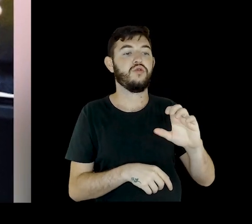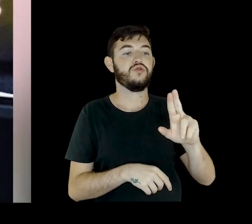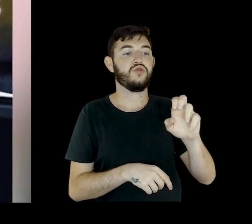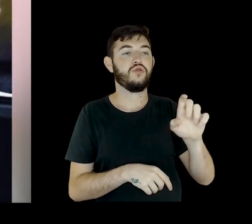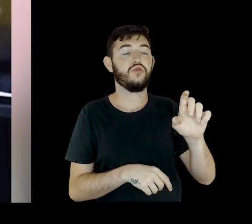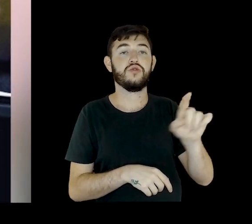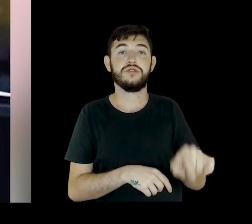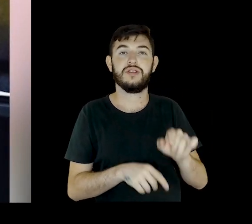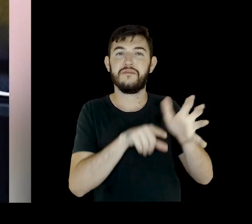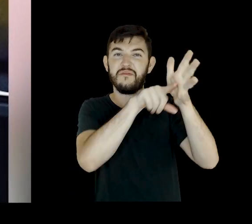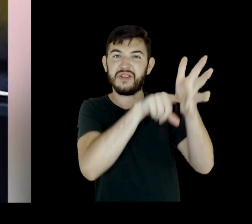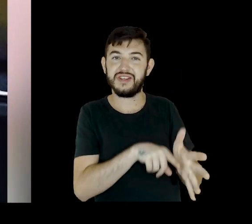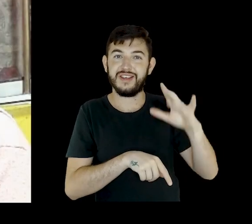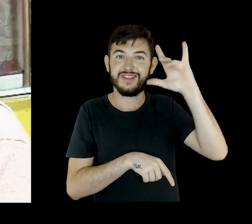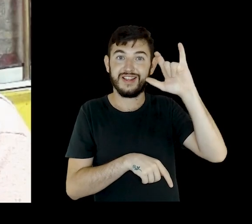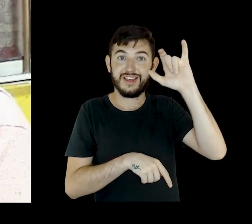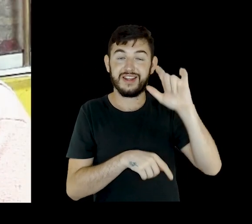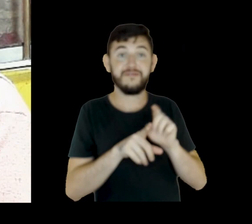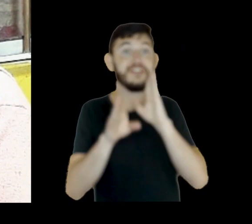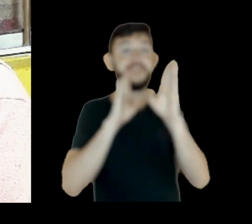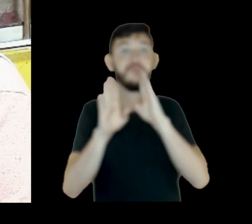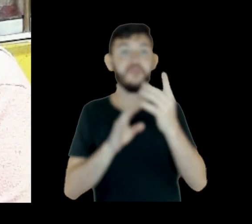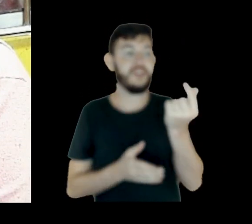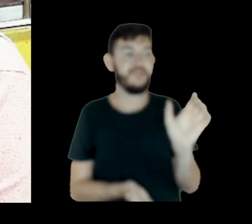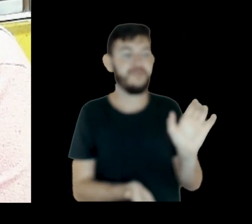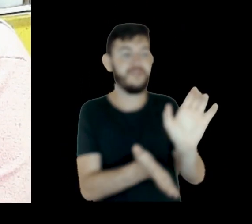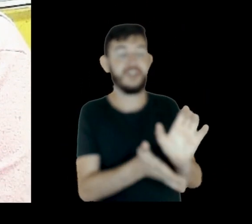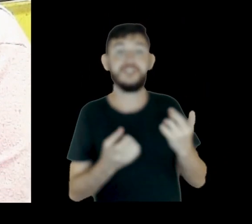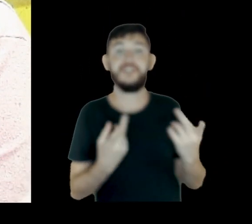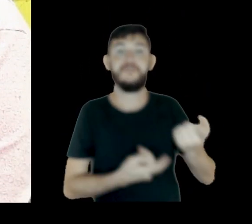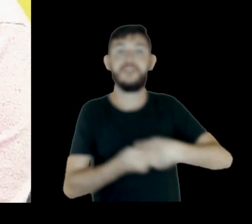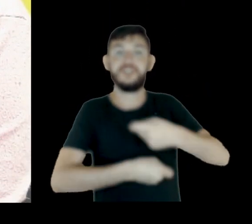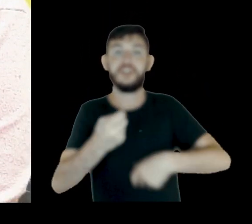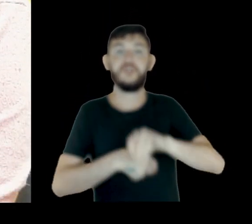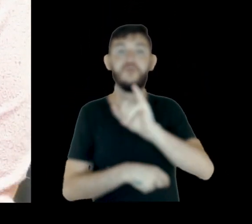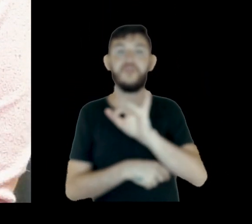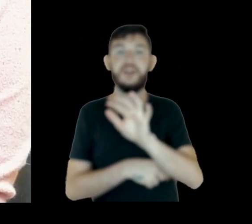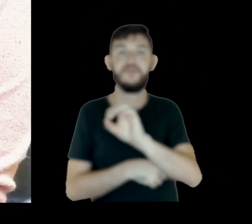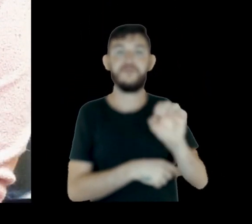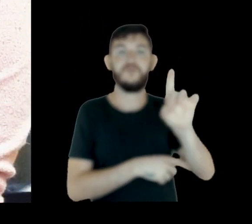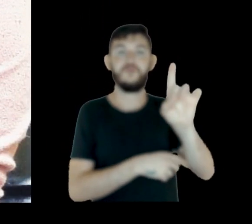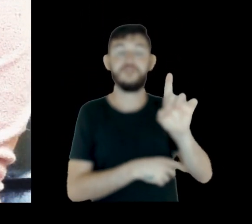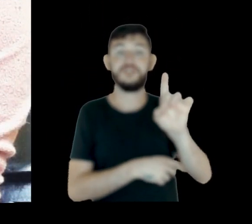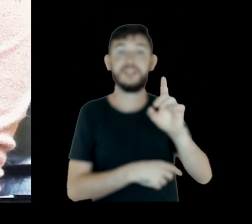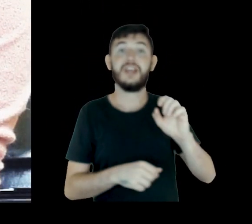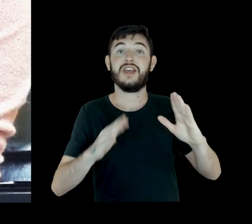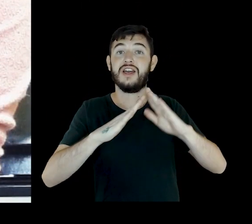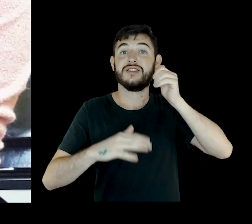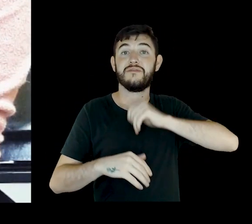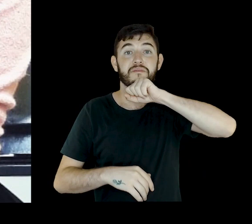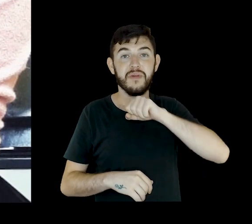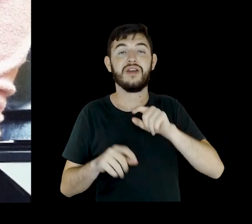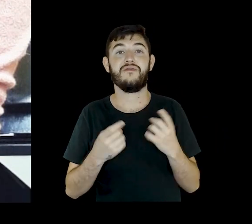Pesquisei Instagram, Facebook, por aqui não tem, né? E comecei a investir nisso. Comecei a vender pelo iFood, na cozinha da minha mãe.